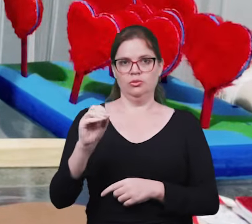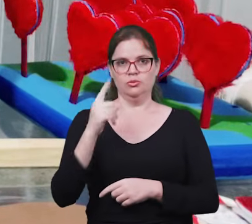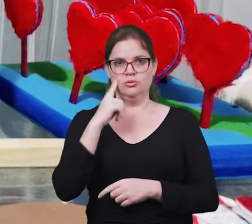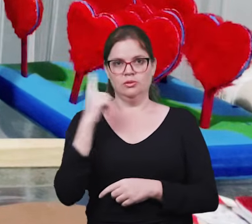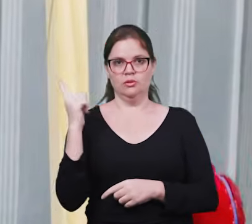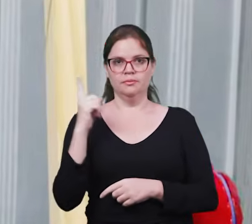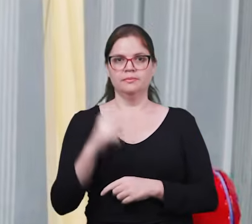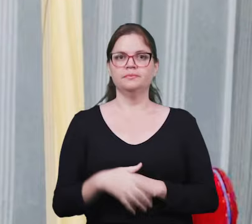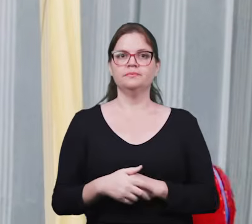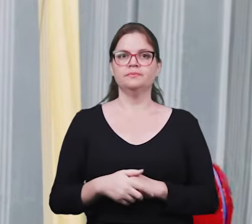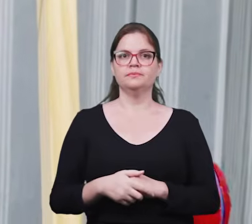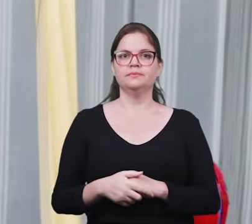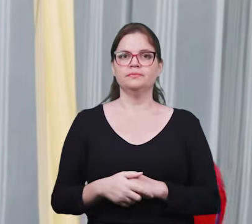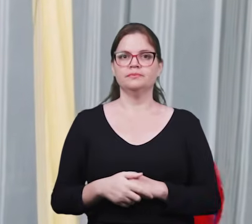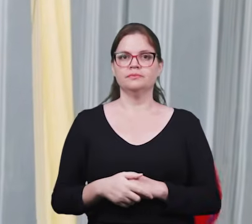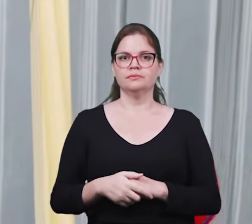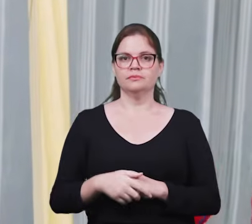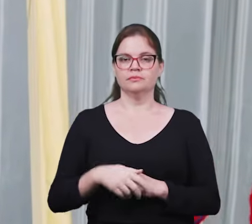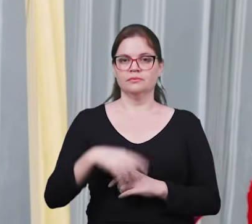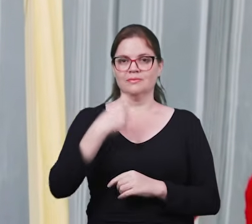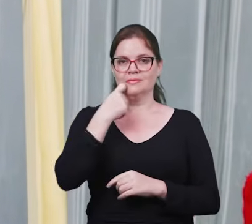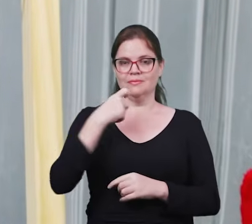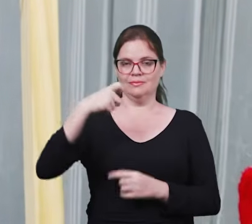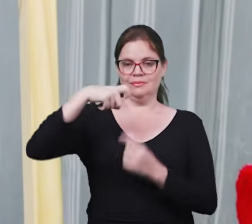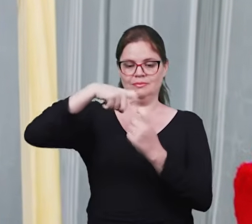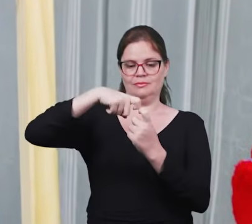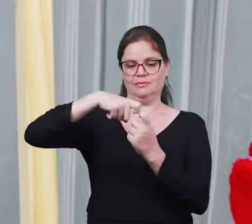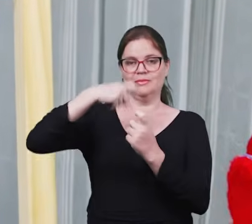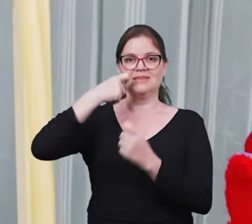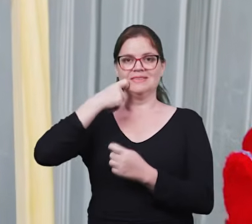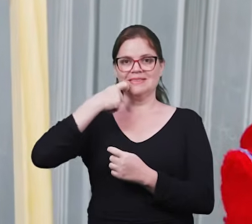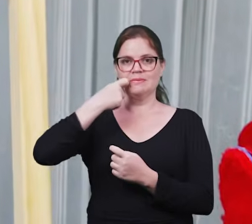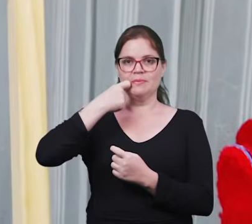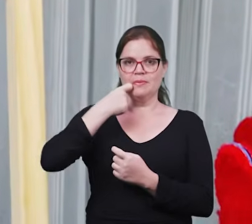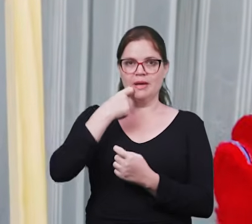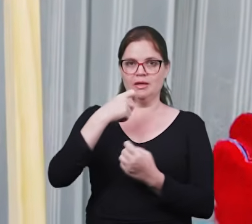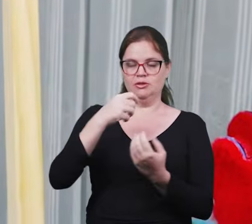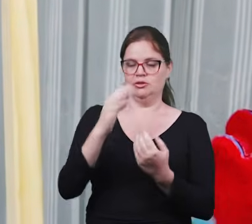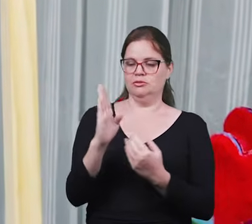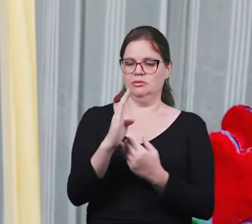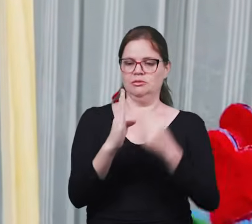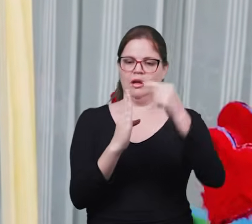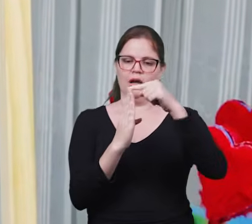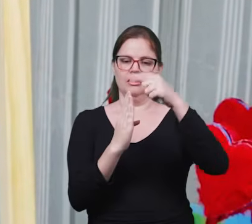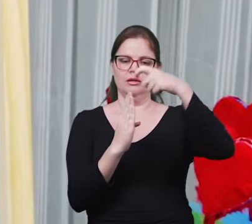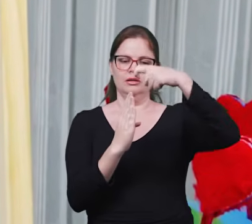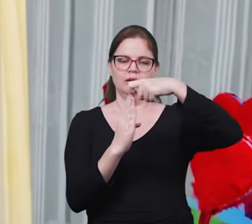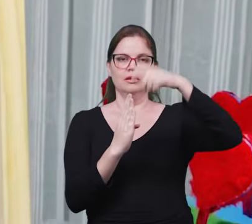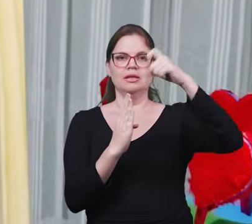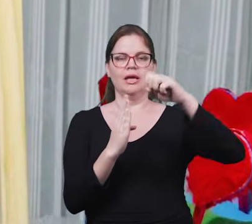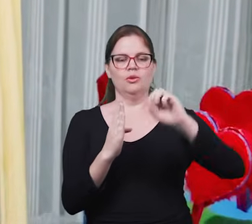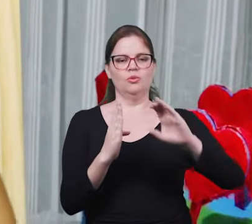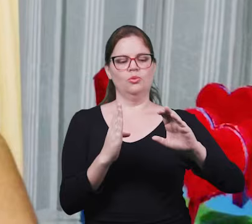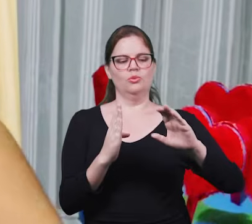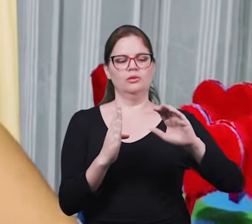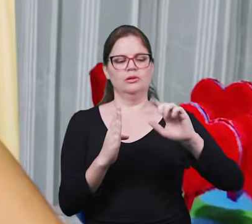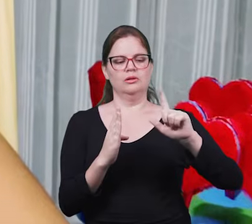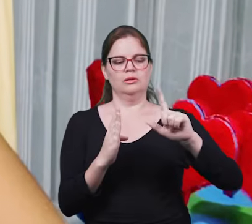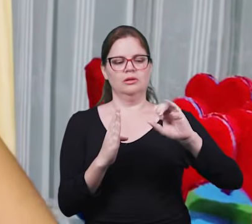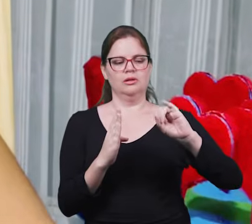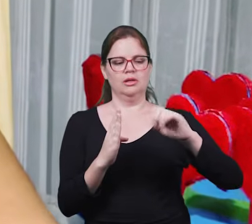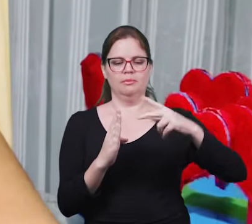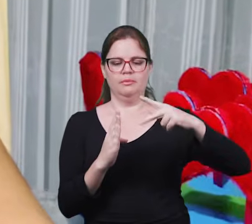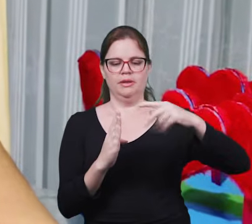aqui na ponta uma estrutura aqui que é um clipe, para que eu possa trabalhar com imã, caso seja necessário. Vou mostrar para os irmãos